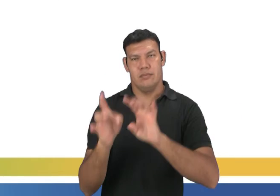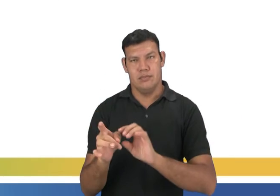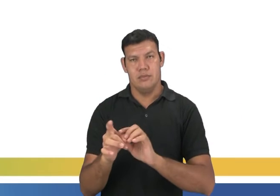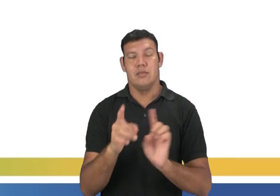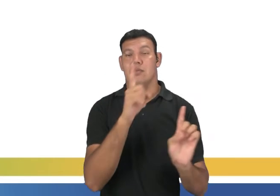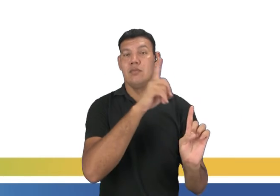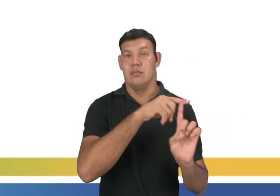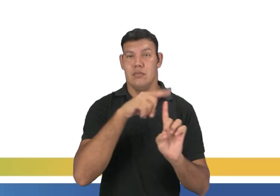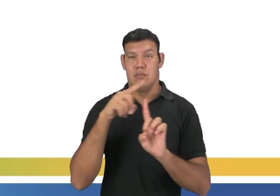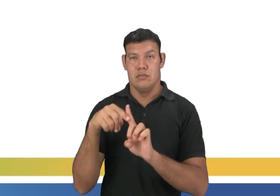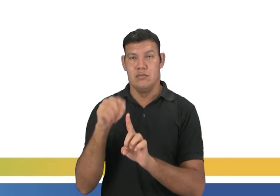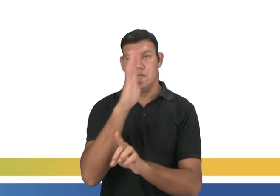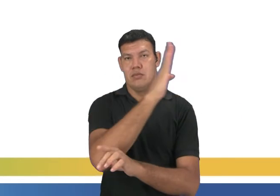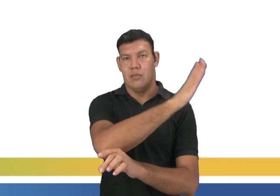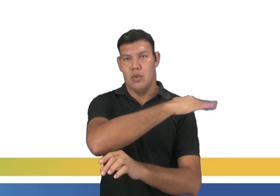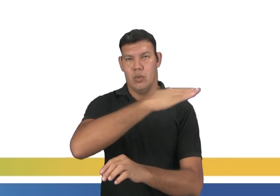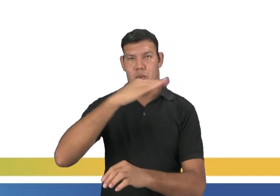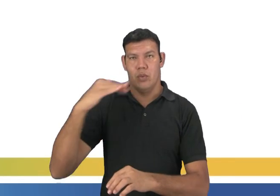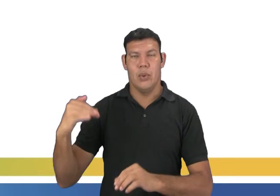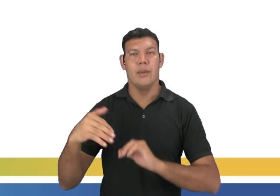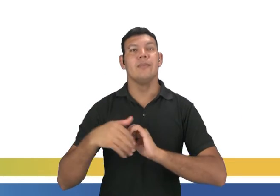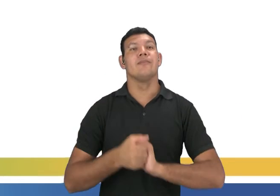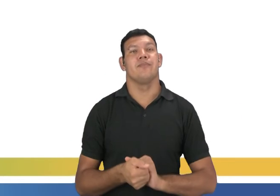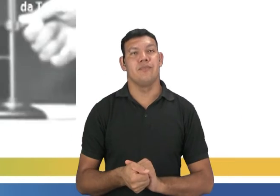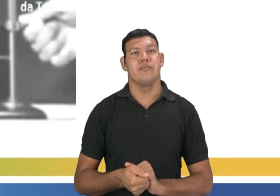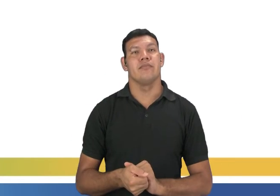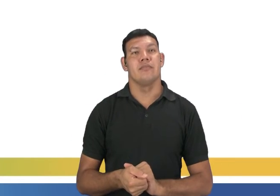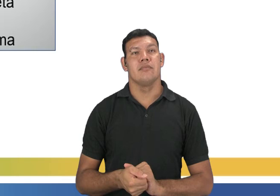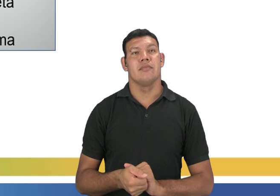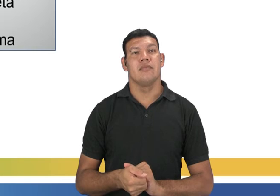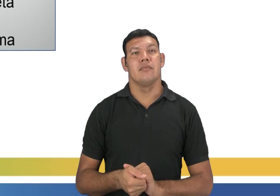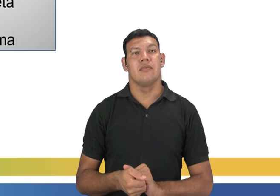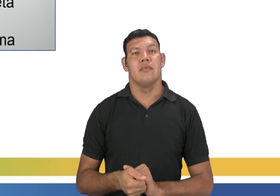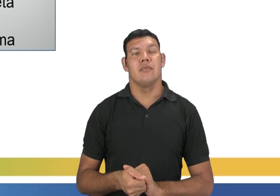ondas. E todas as ondas